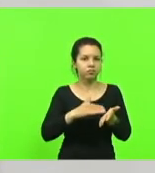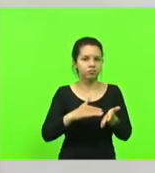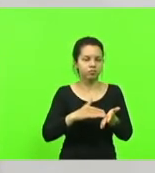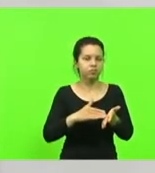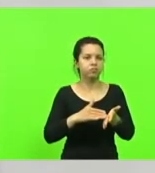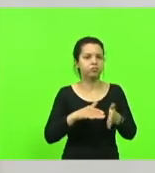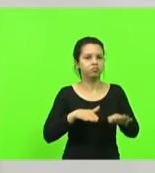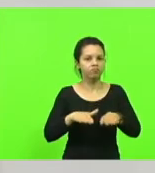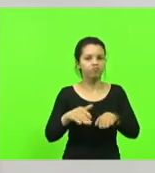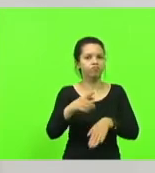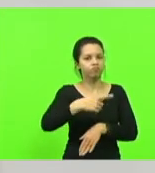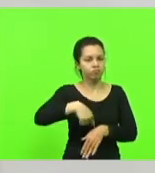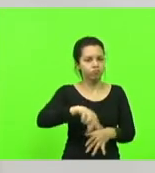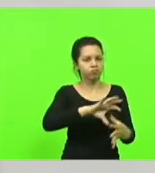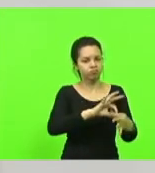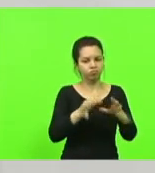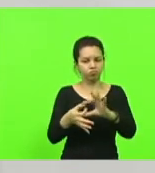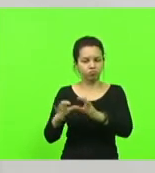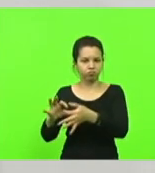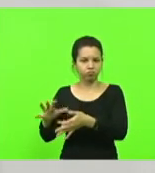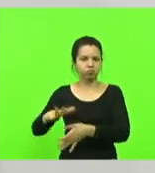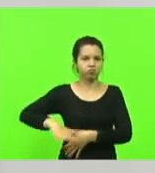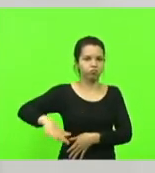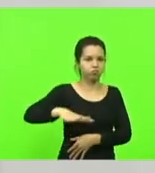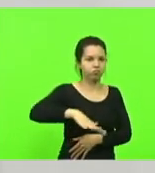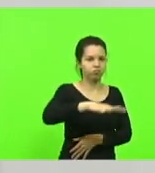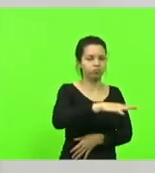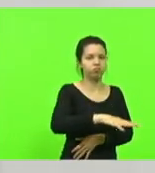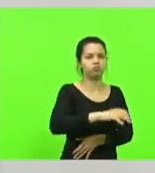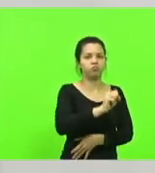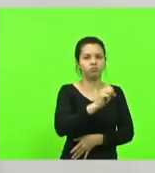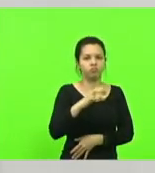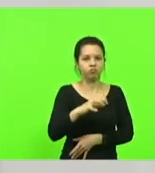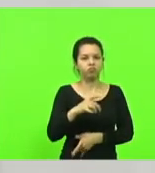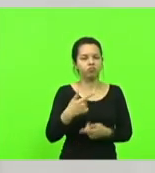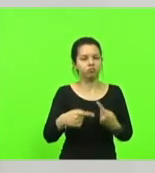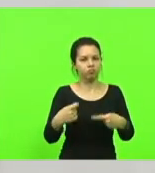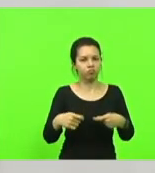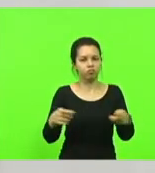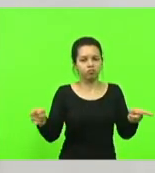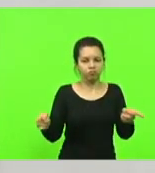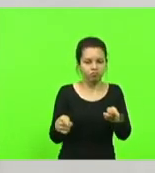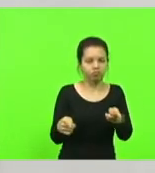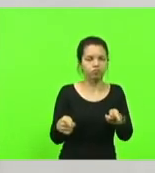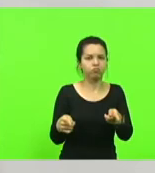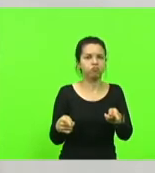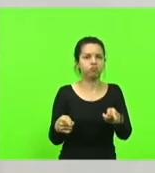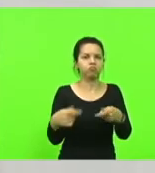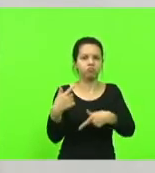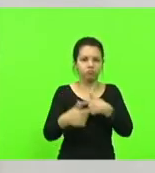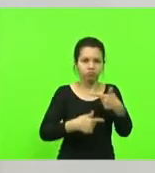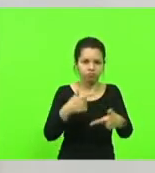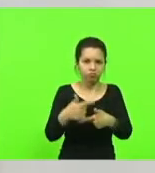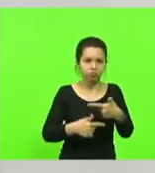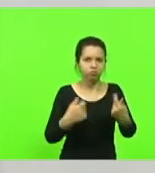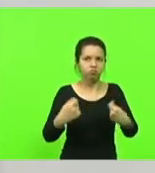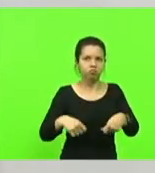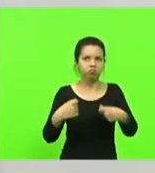que interligar as regiões catarinenses, nós temos que encurtar distâncias, nós temos que trabalhar num